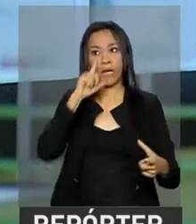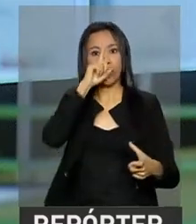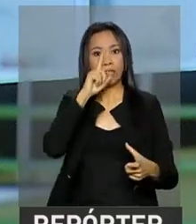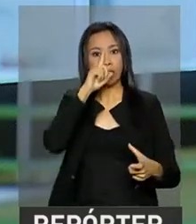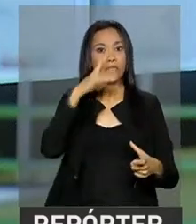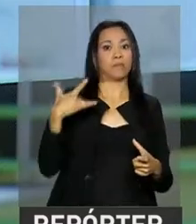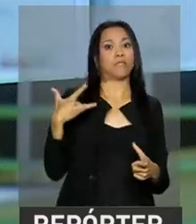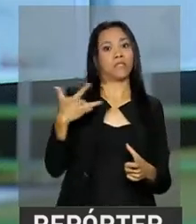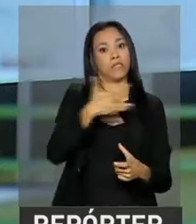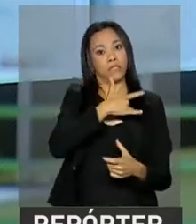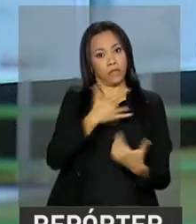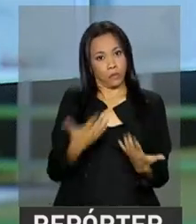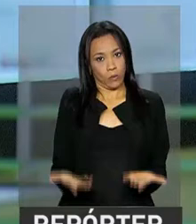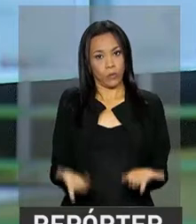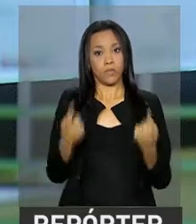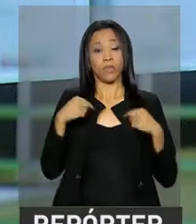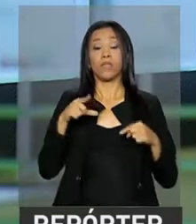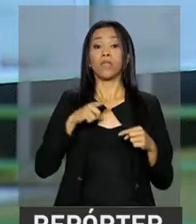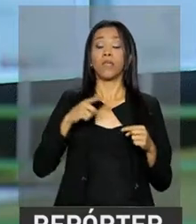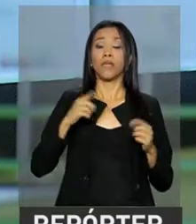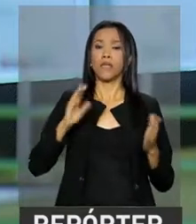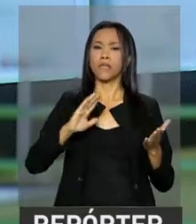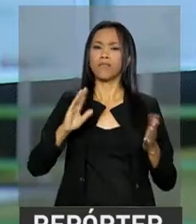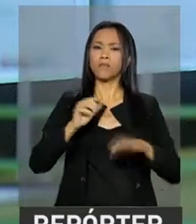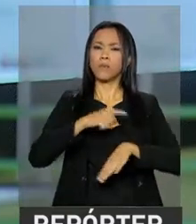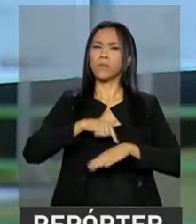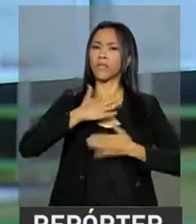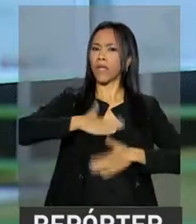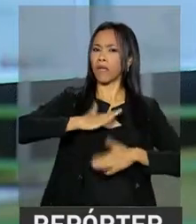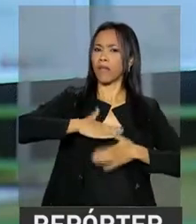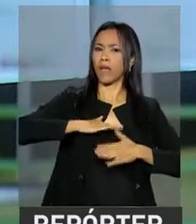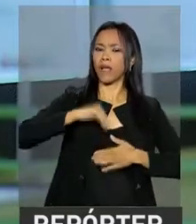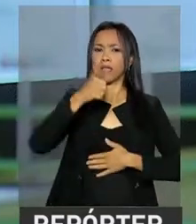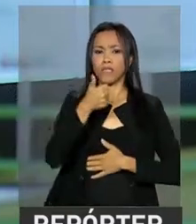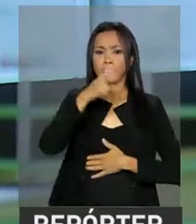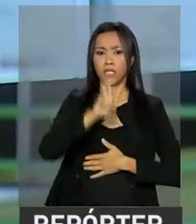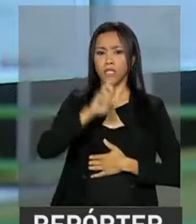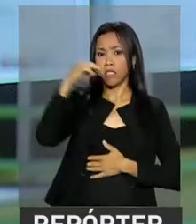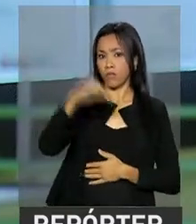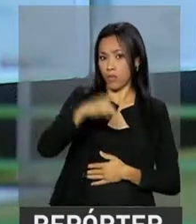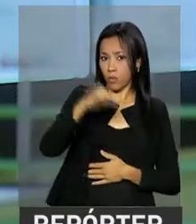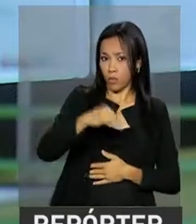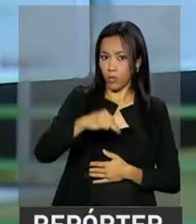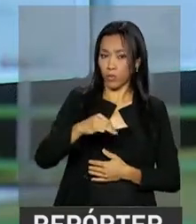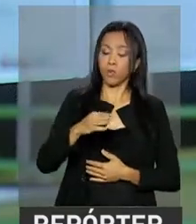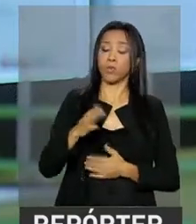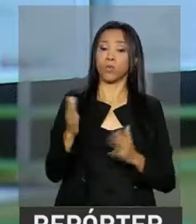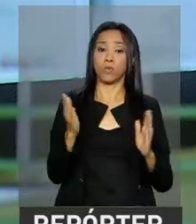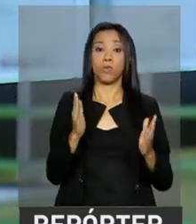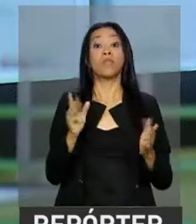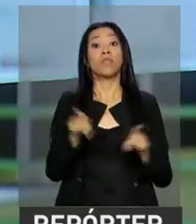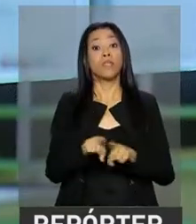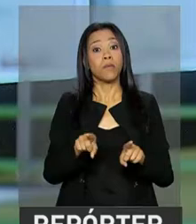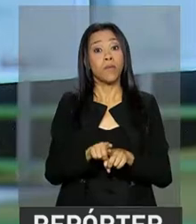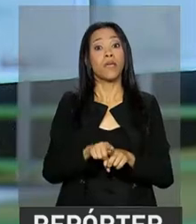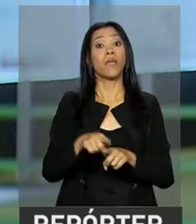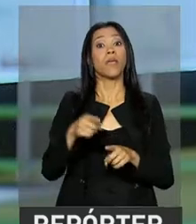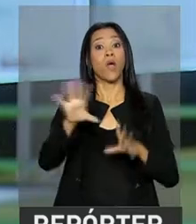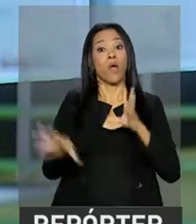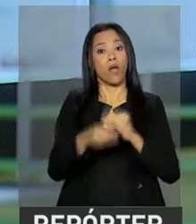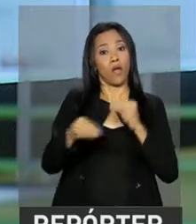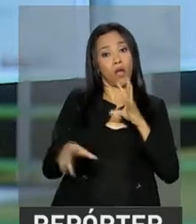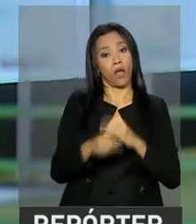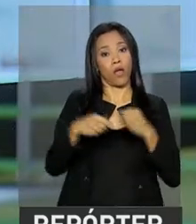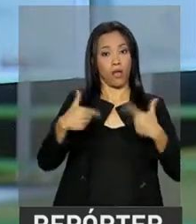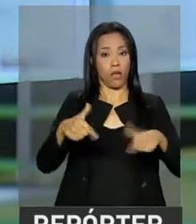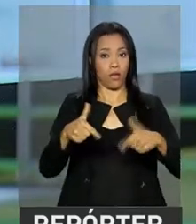também que elas tenham um intervalo de pelo menos 15 minutos entre a jornada normal de trabalho e as horas extras